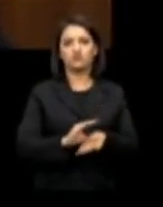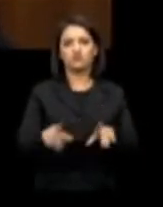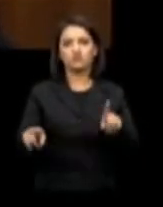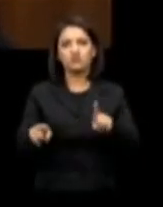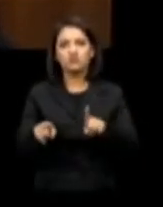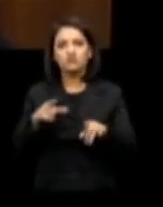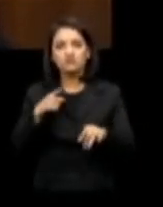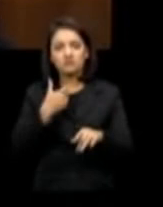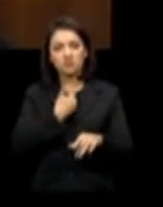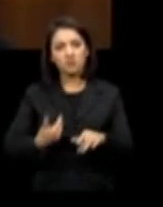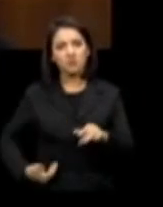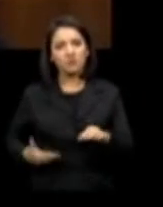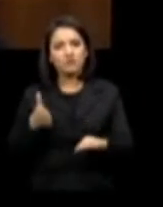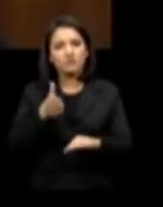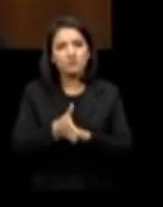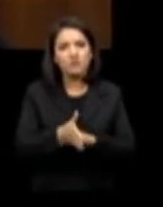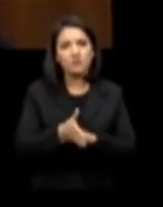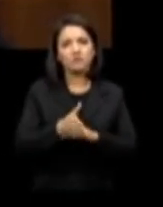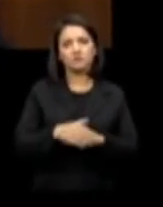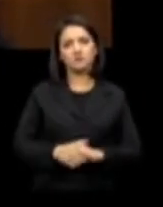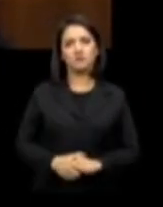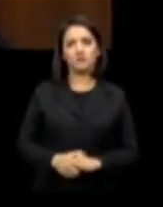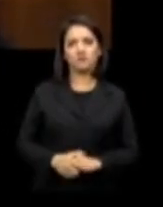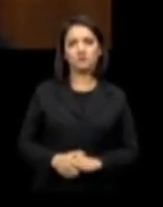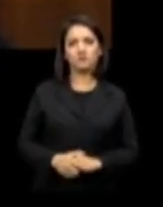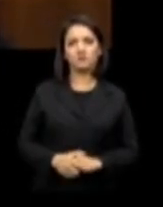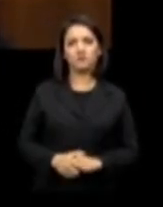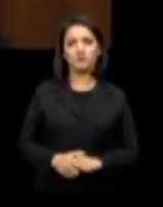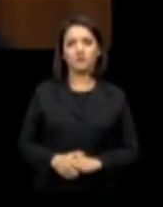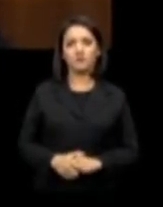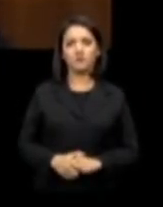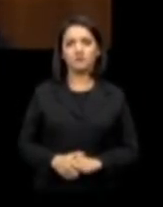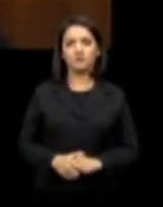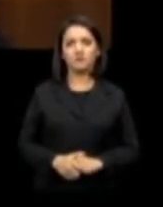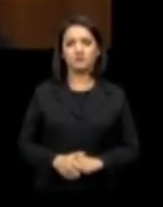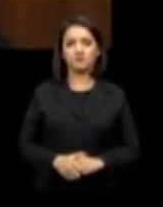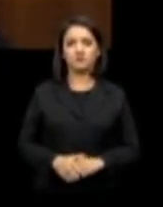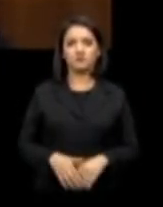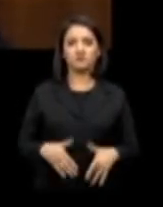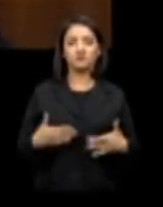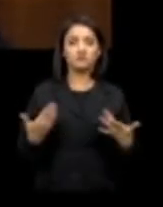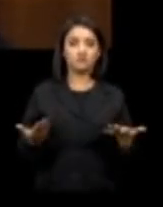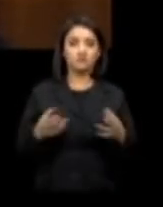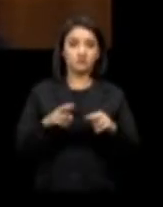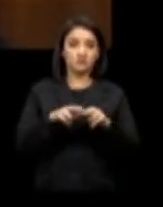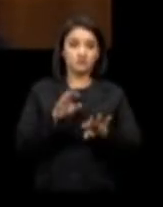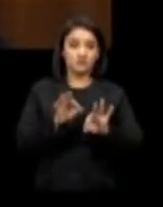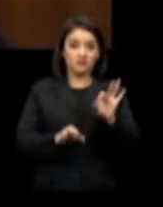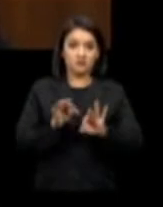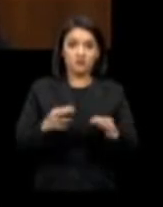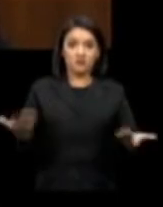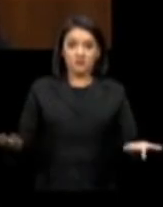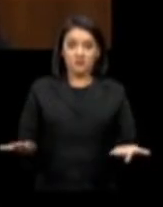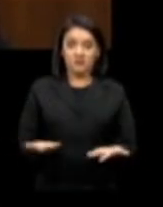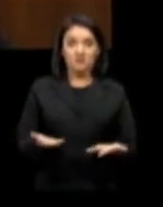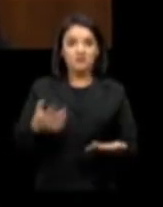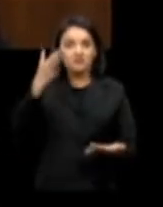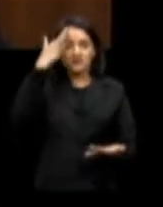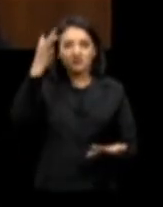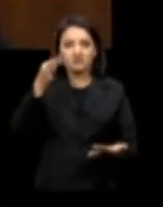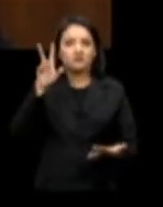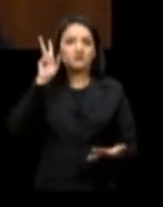essa garantia individual. Dentro da teoria jurídica moderna, a compreensão histórica do direito de